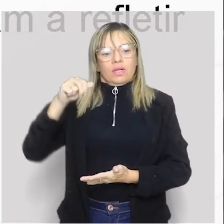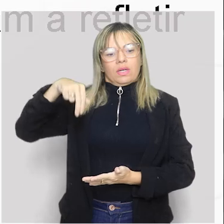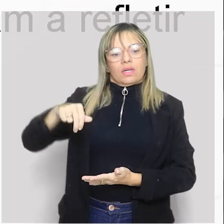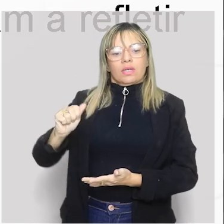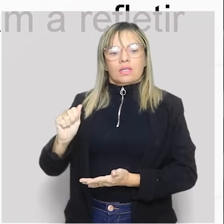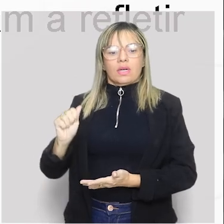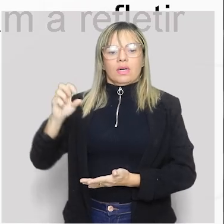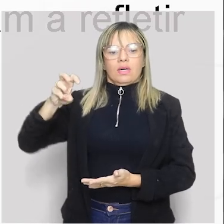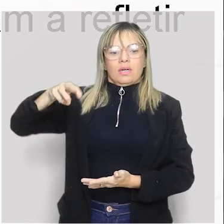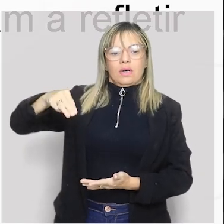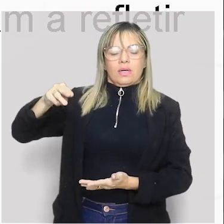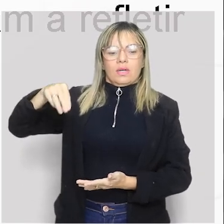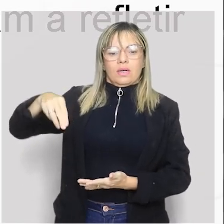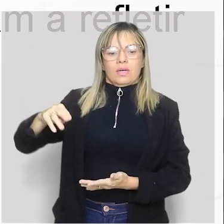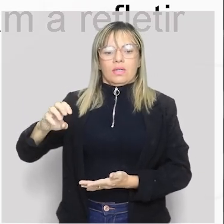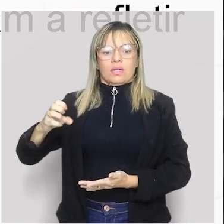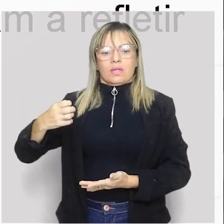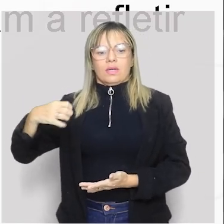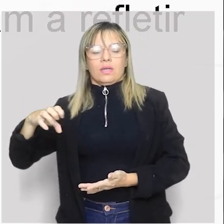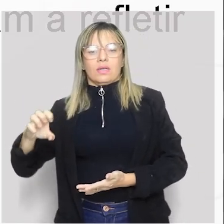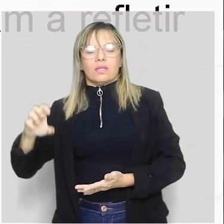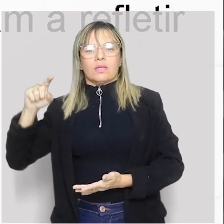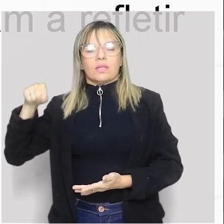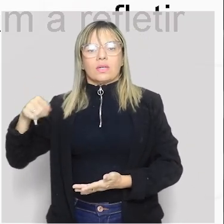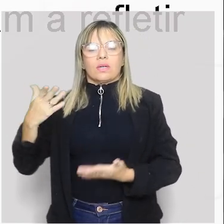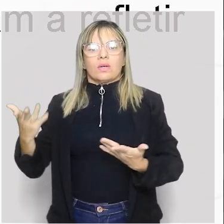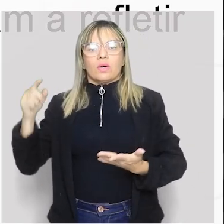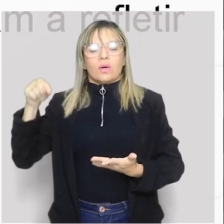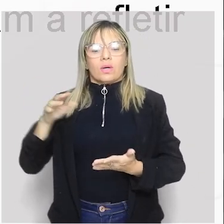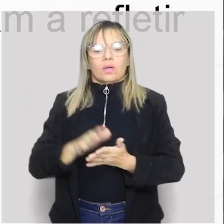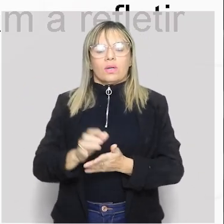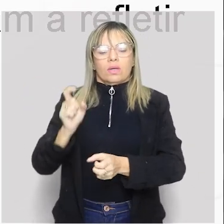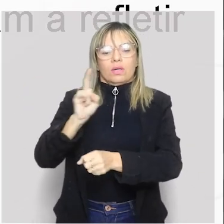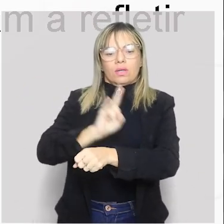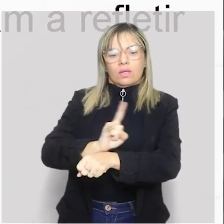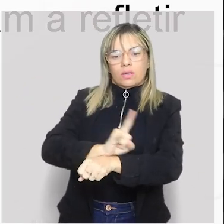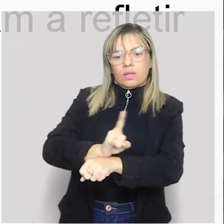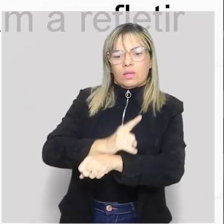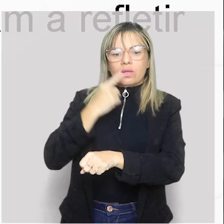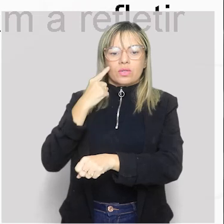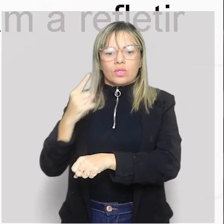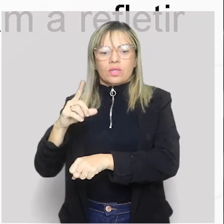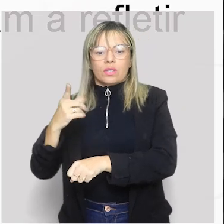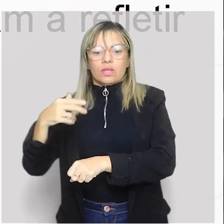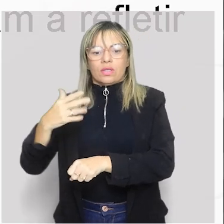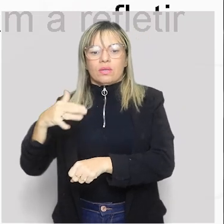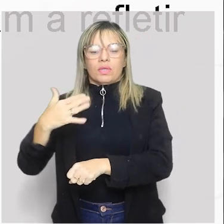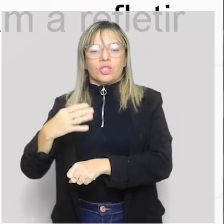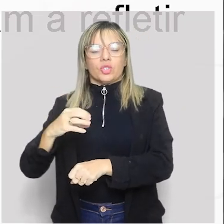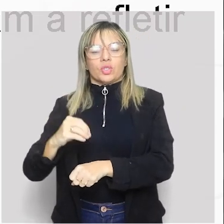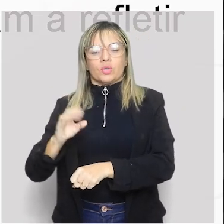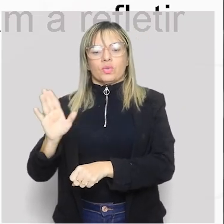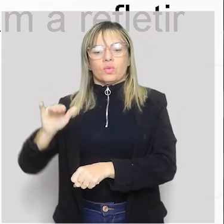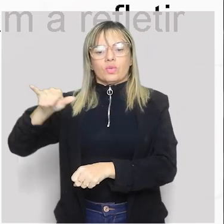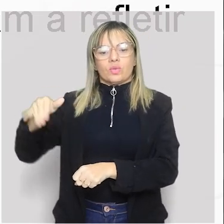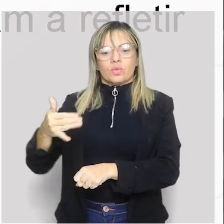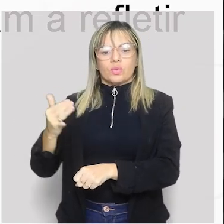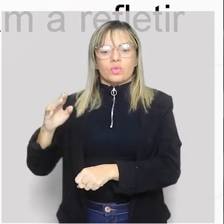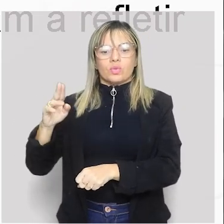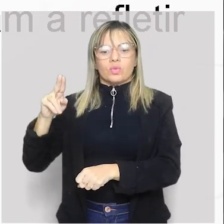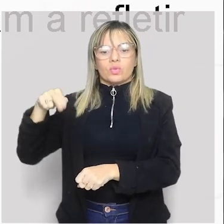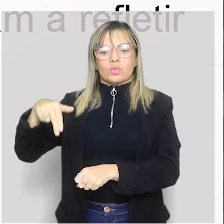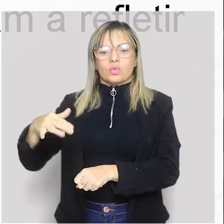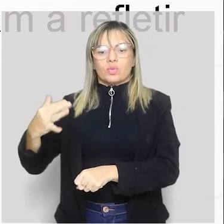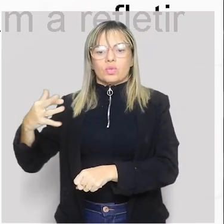né? O nome da obra, né? Um documentário, Anamnese de Clementino Júnior, 2017. Como é que